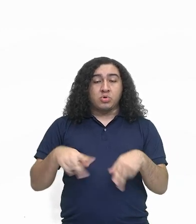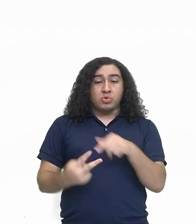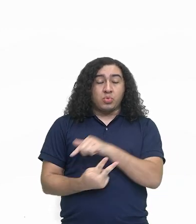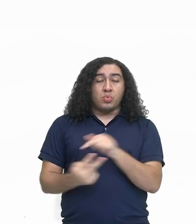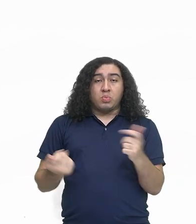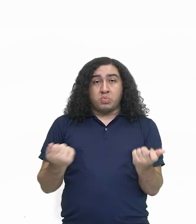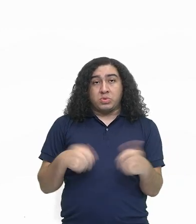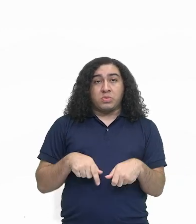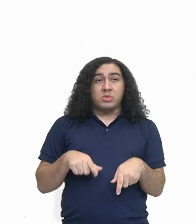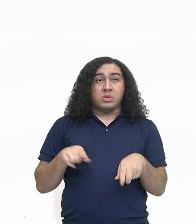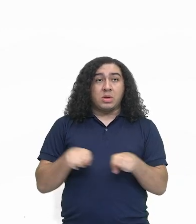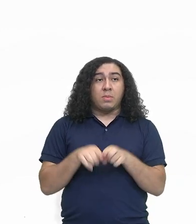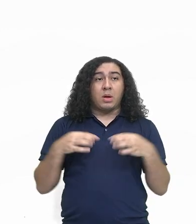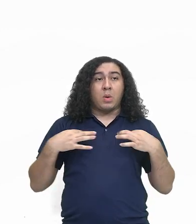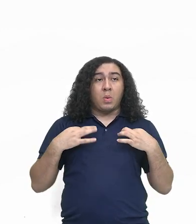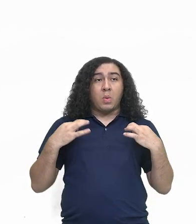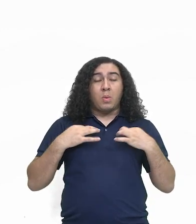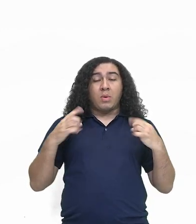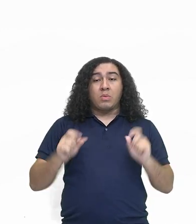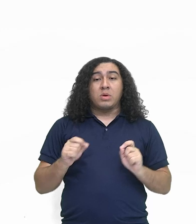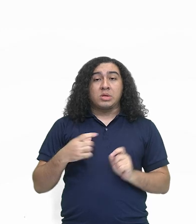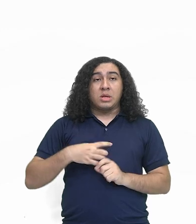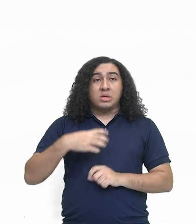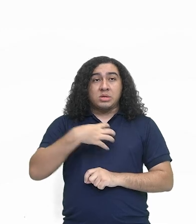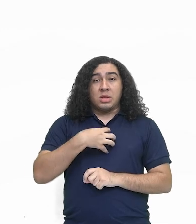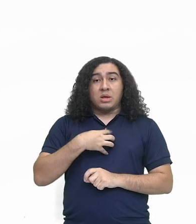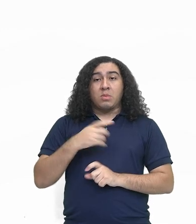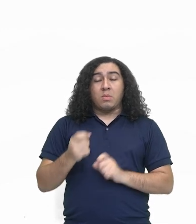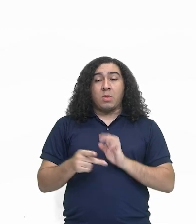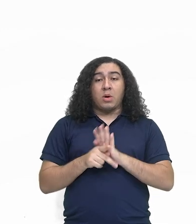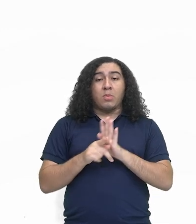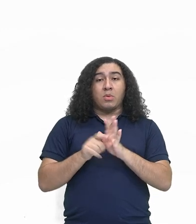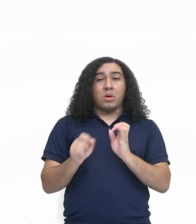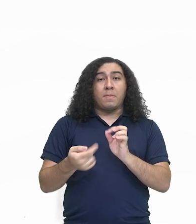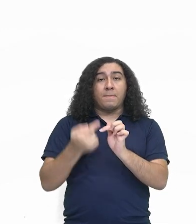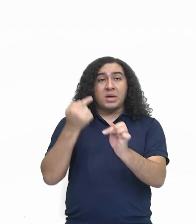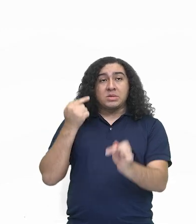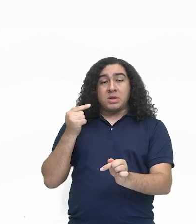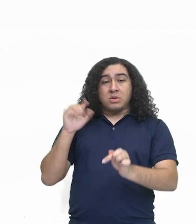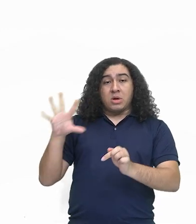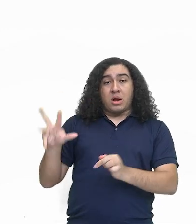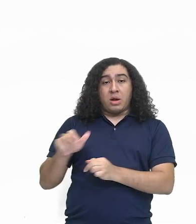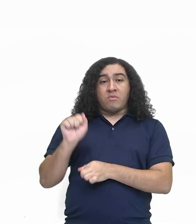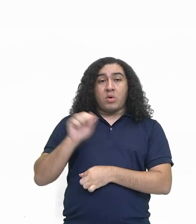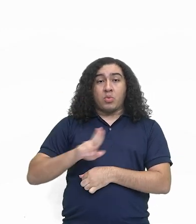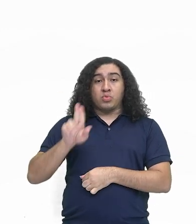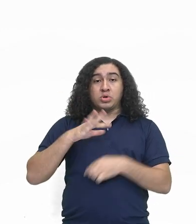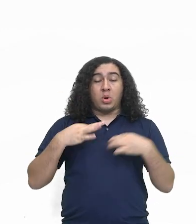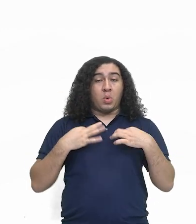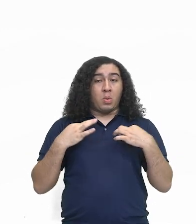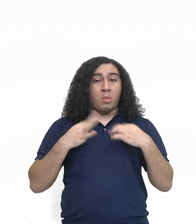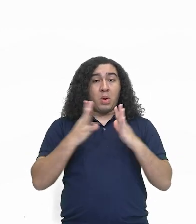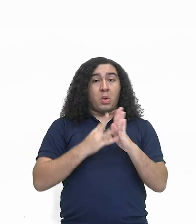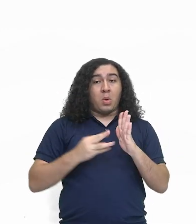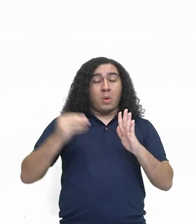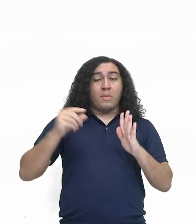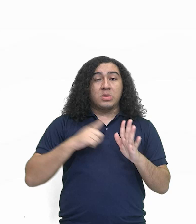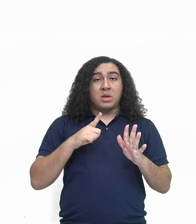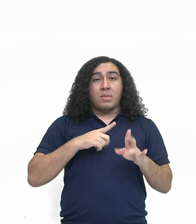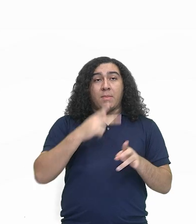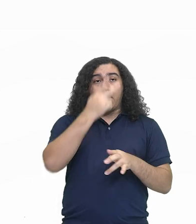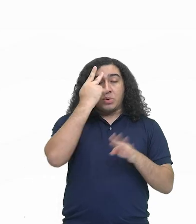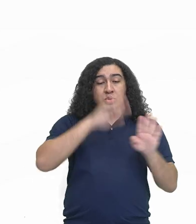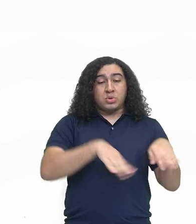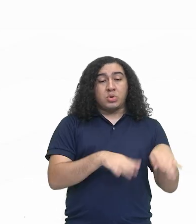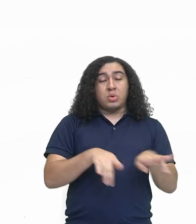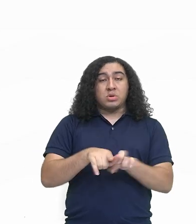Marabaixo, e as roupas são inspiradas nos trajes dos ancestrais africanos. Tanto os tocadores quanto